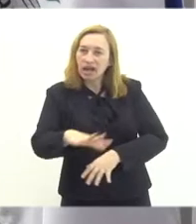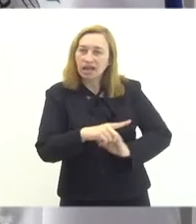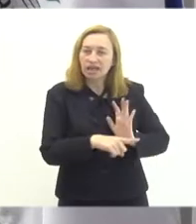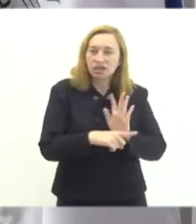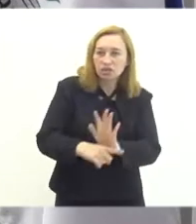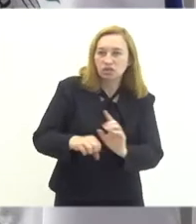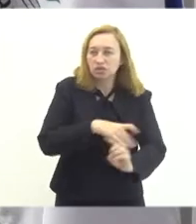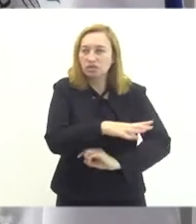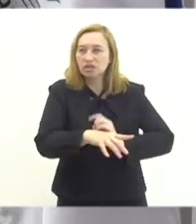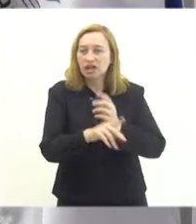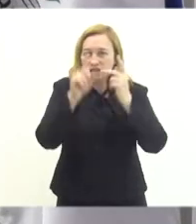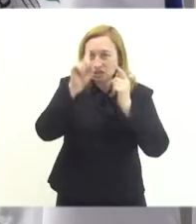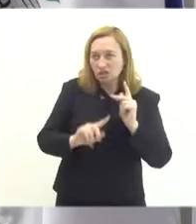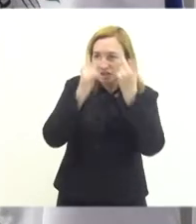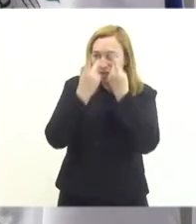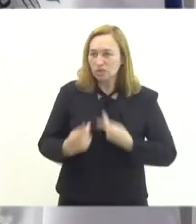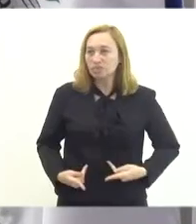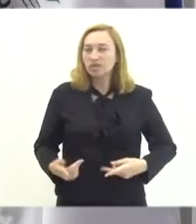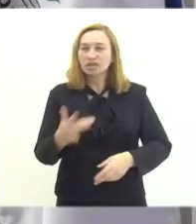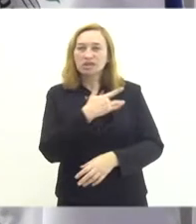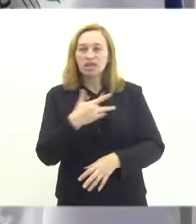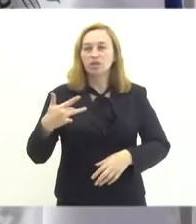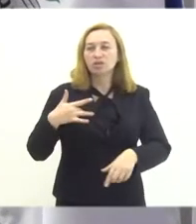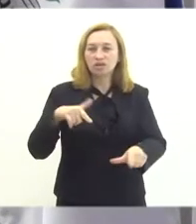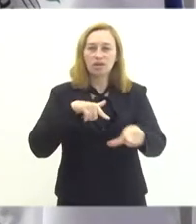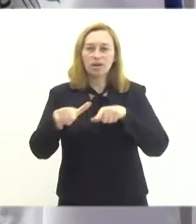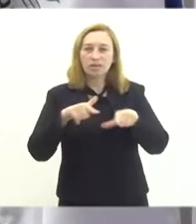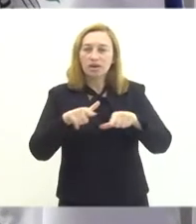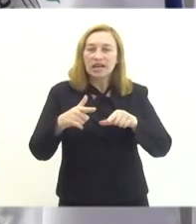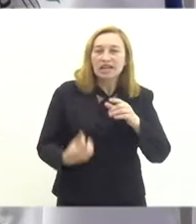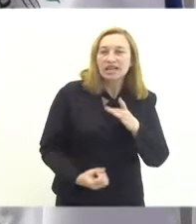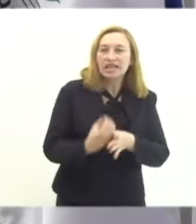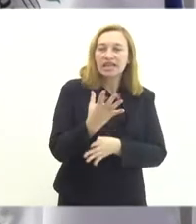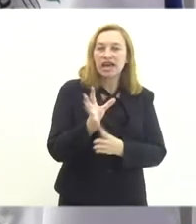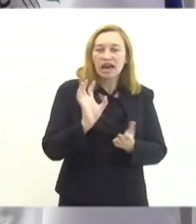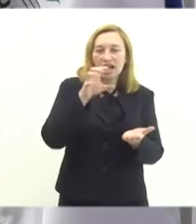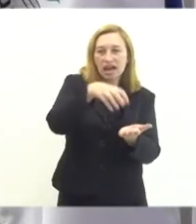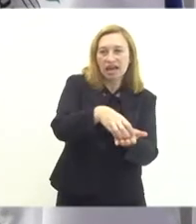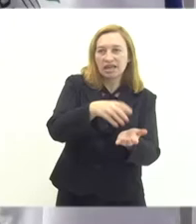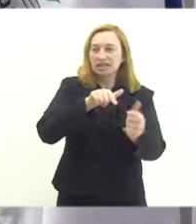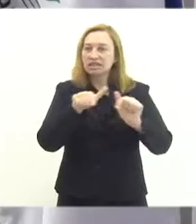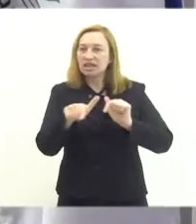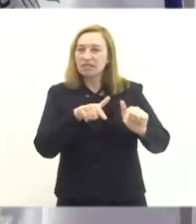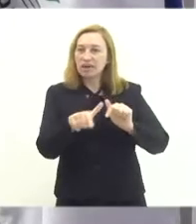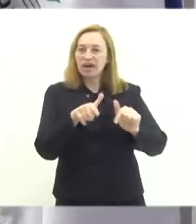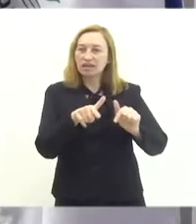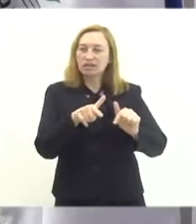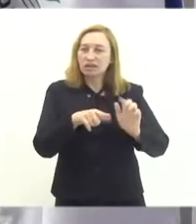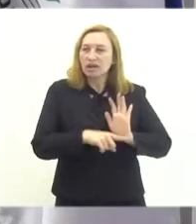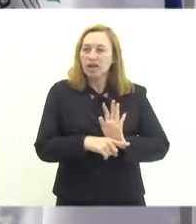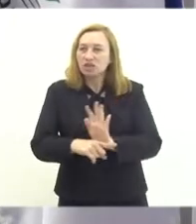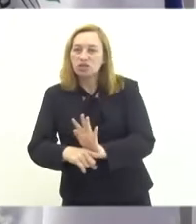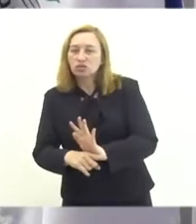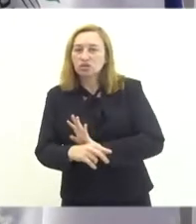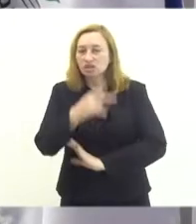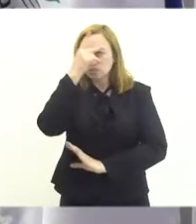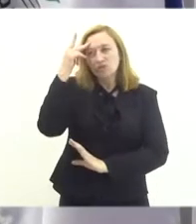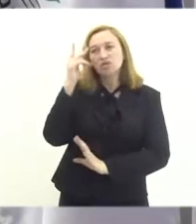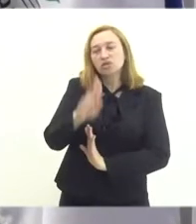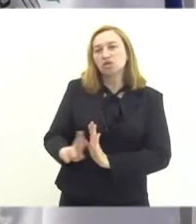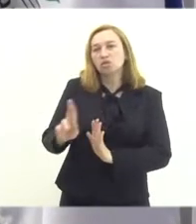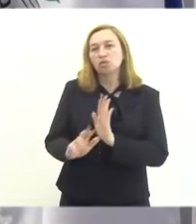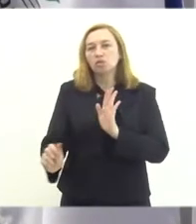social Direitos Humanos saúde trabalho construir a rede de serviços para atendimentos aos usuários